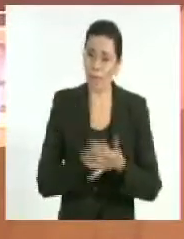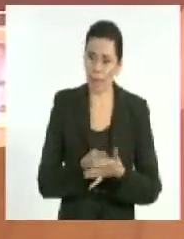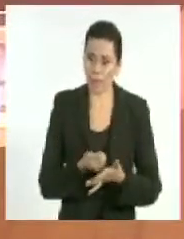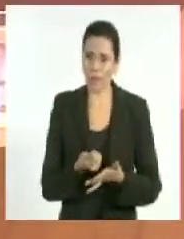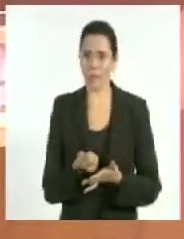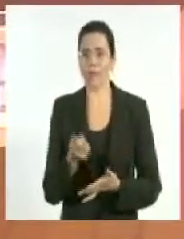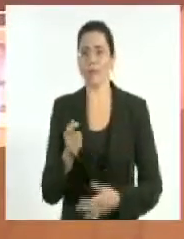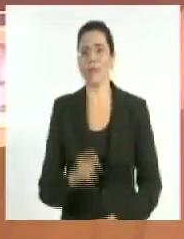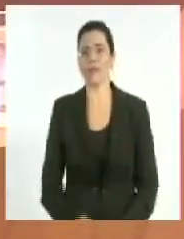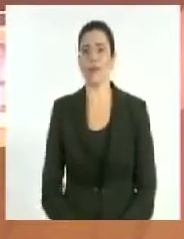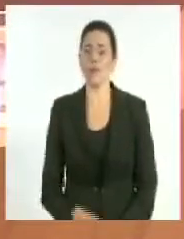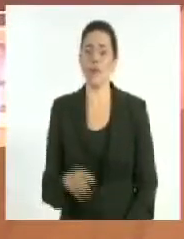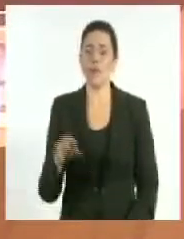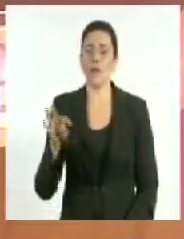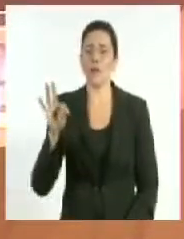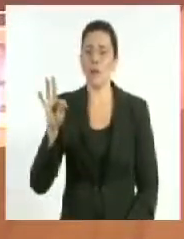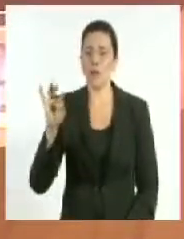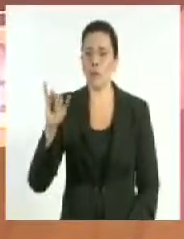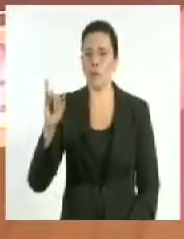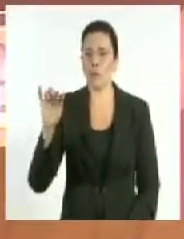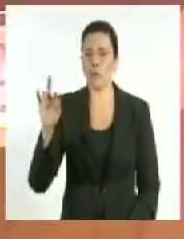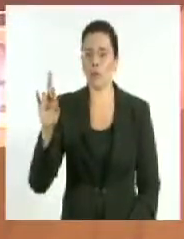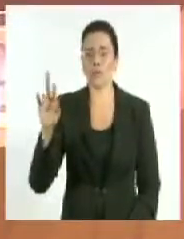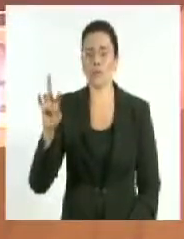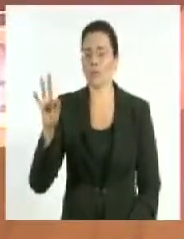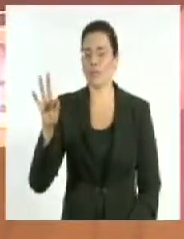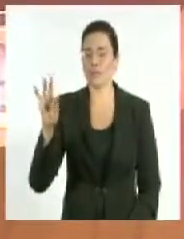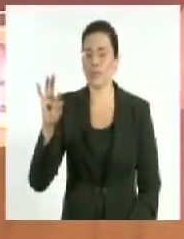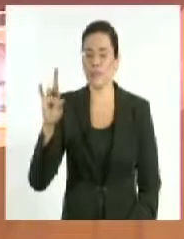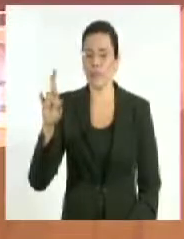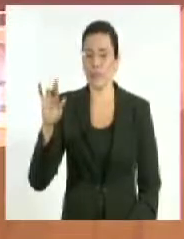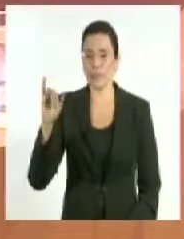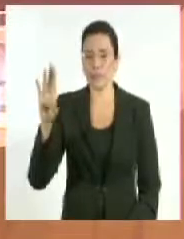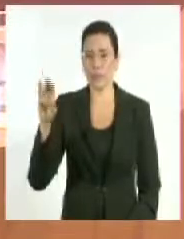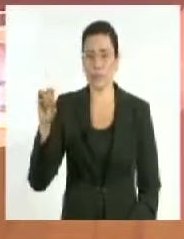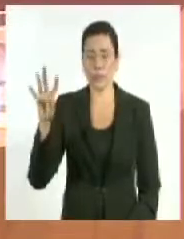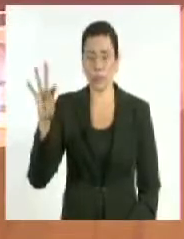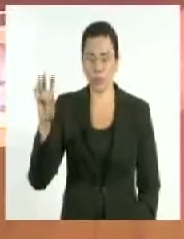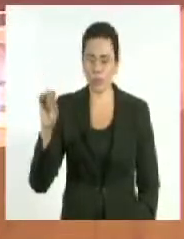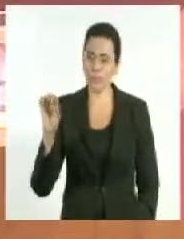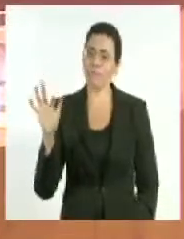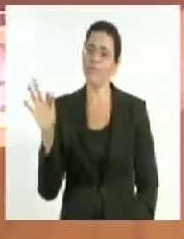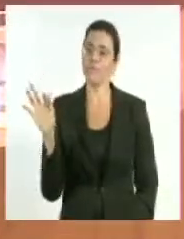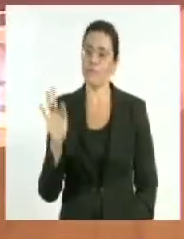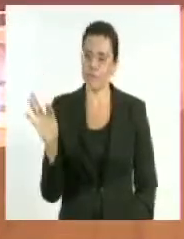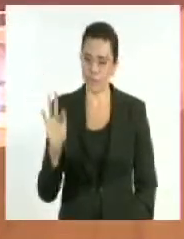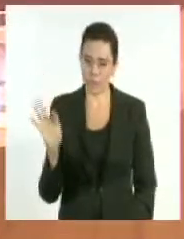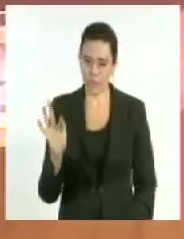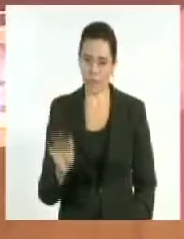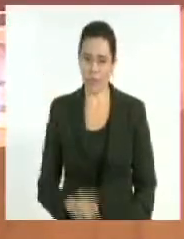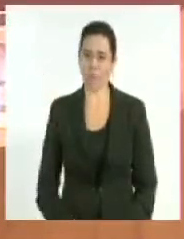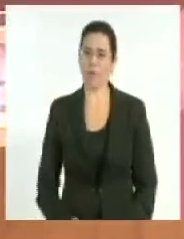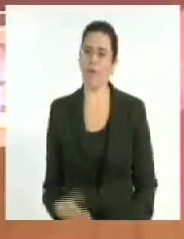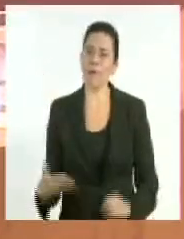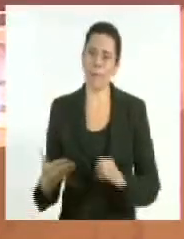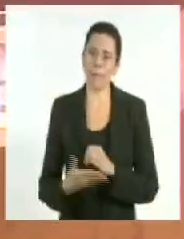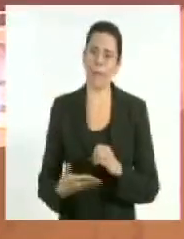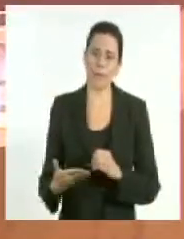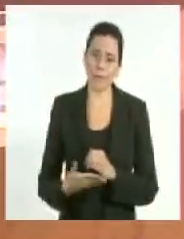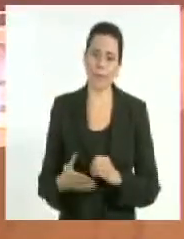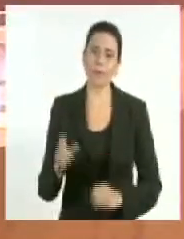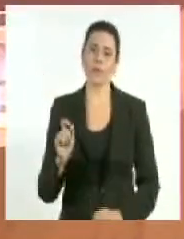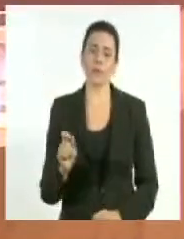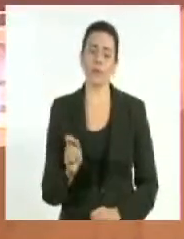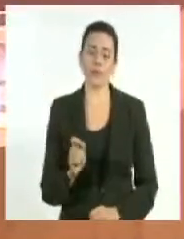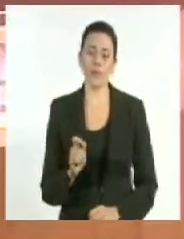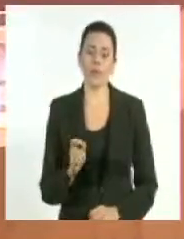tributo federal. É tipo o royalty do minério. Então, esse tributo federal tem como base, como fato gerador, a